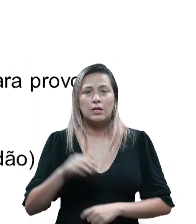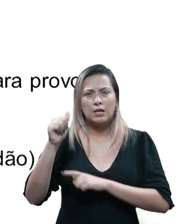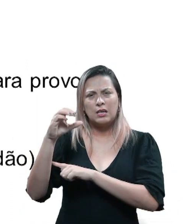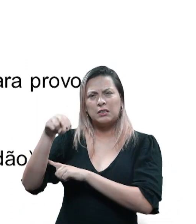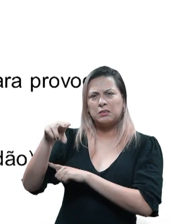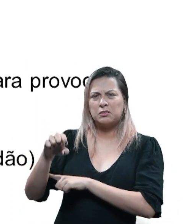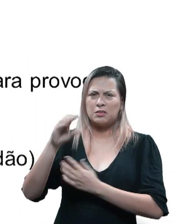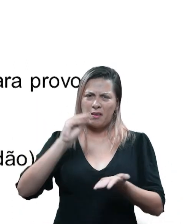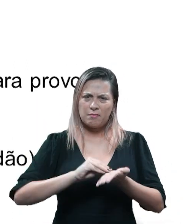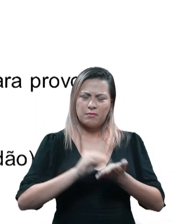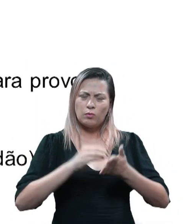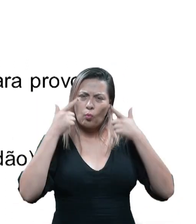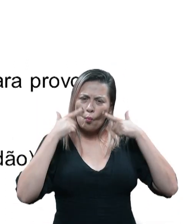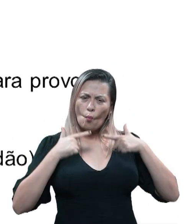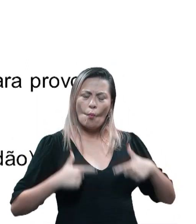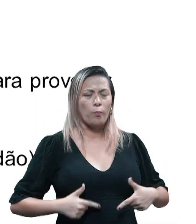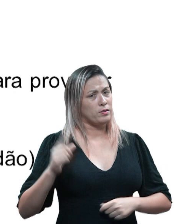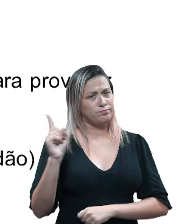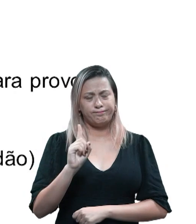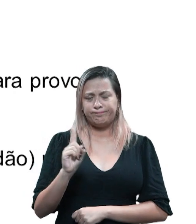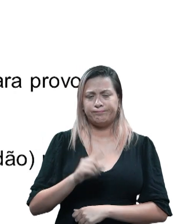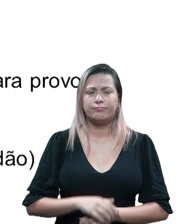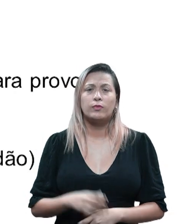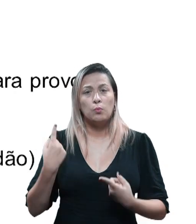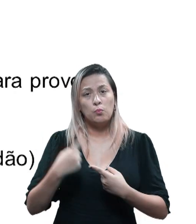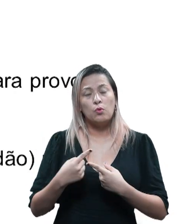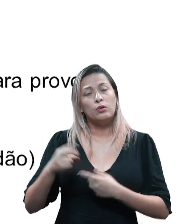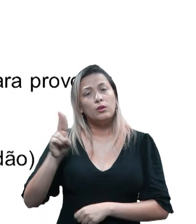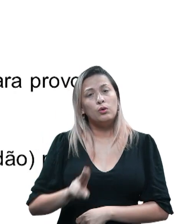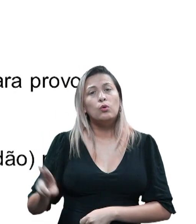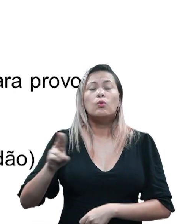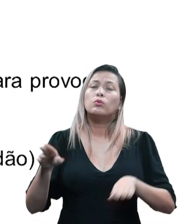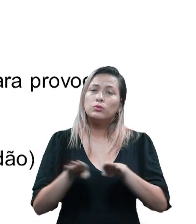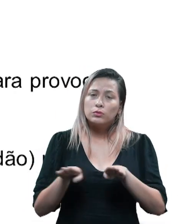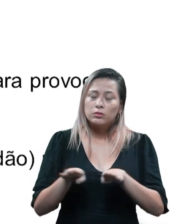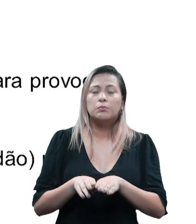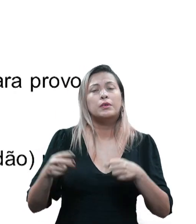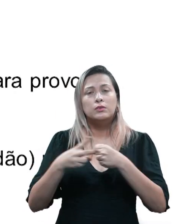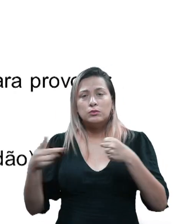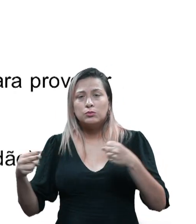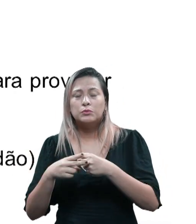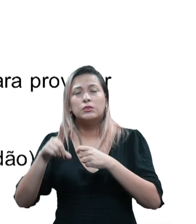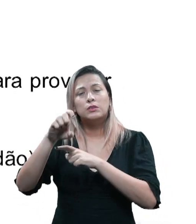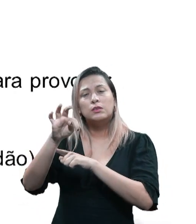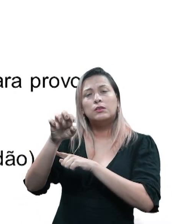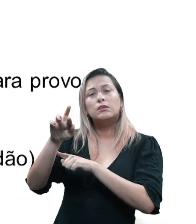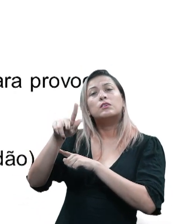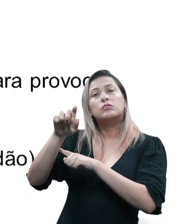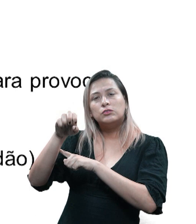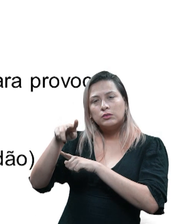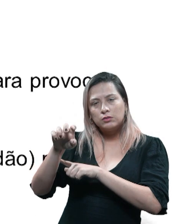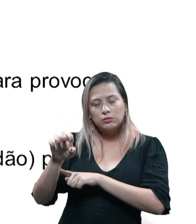sinônimo de falta de limpeza, uma vez que o uso contínuo de substâncias detergentes contribuem para provocar